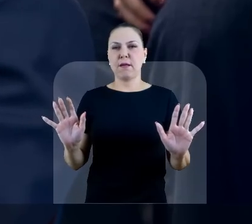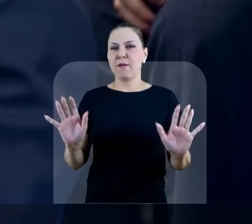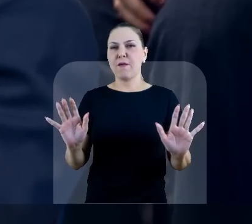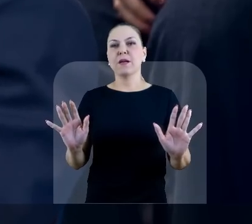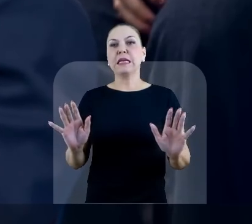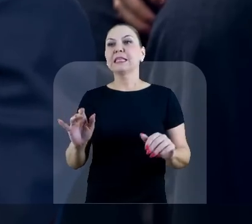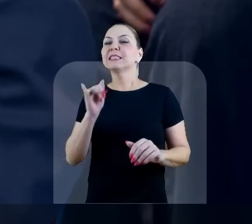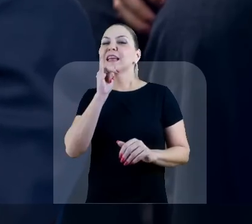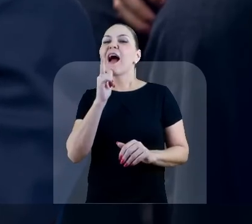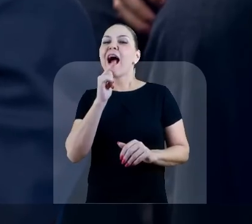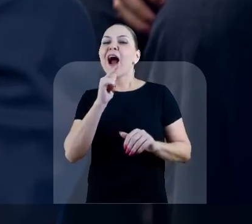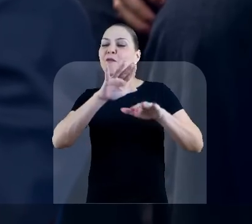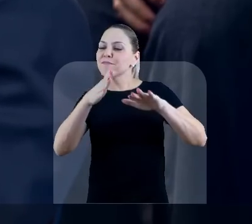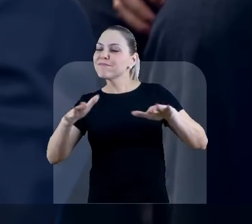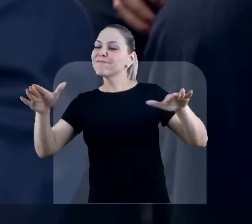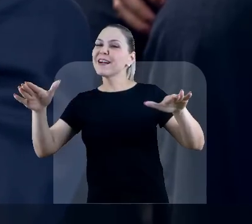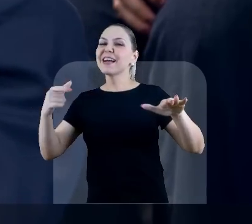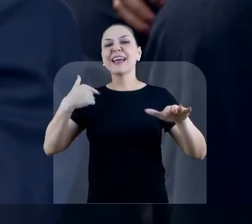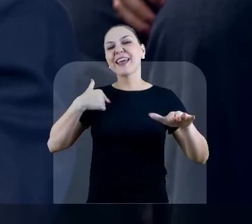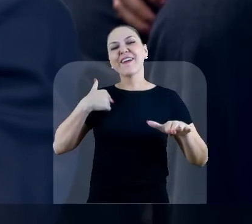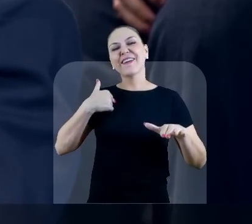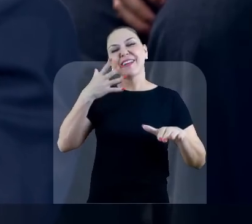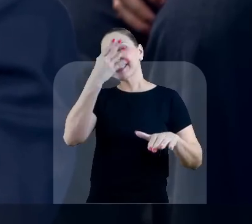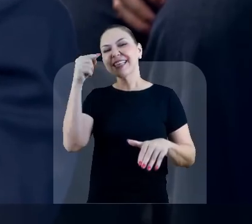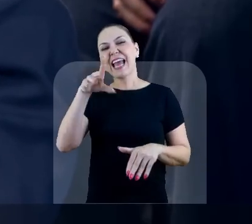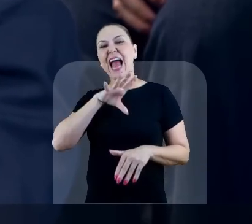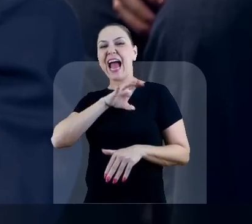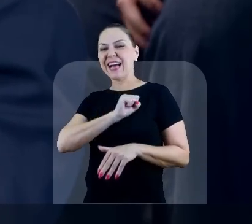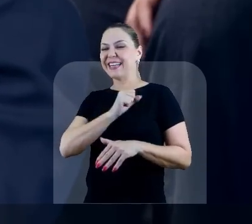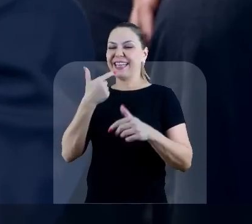Enquanto não faltar água do mar. Não deixarei de te amar.